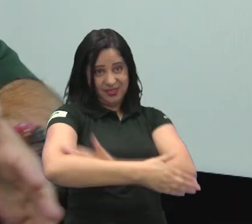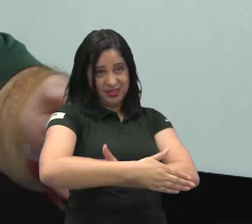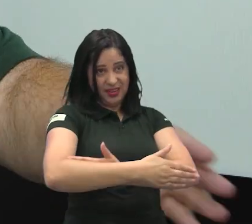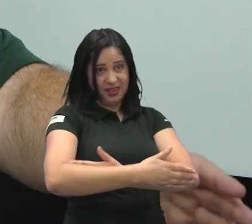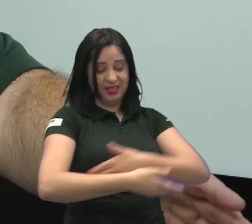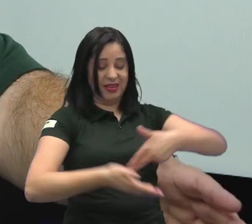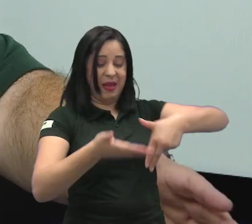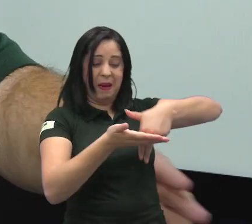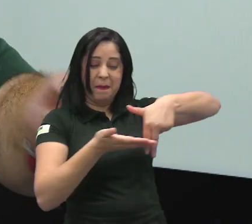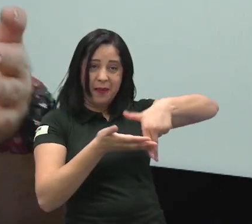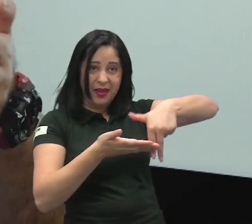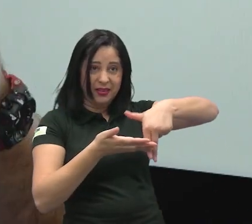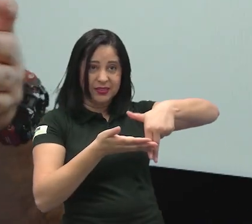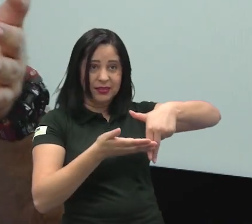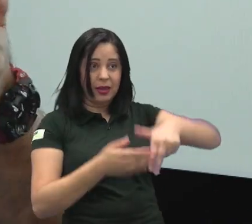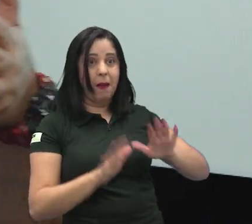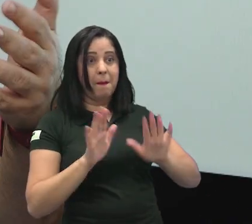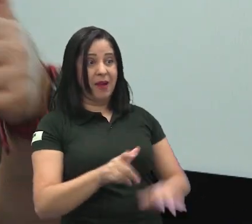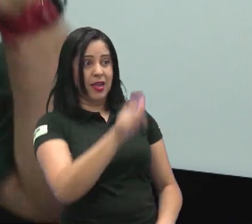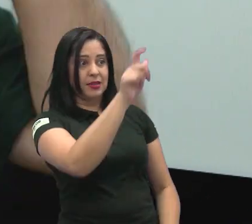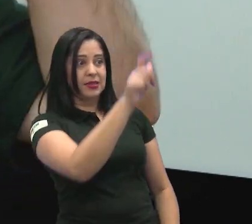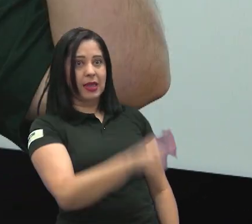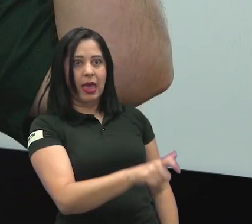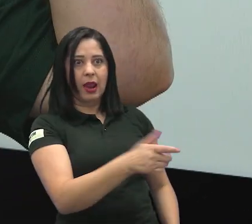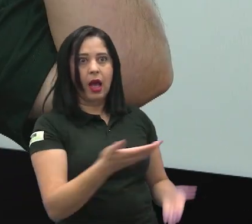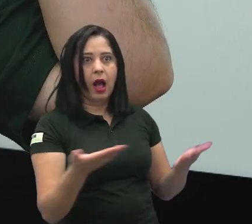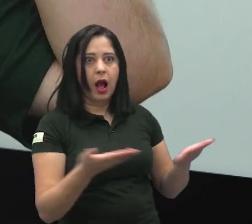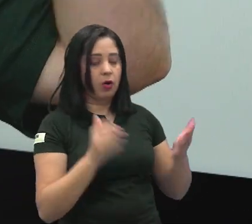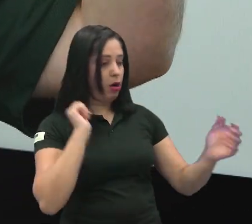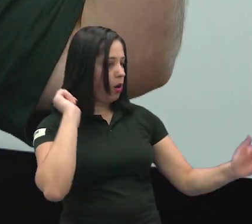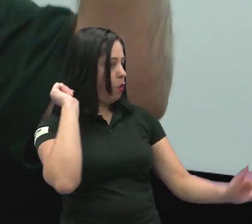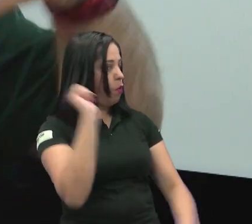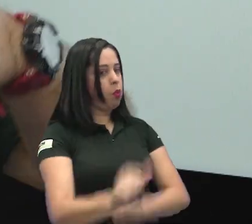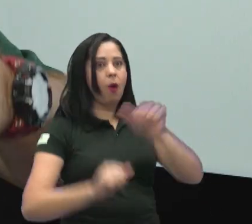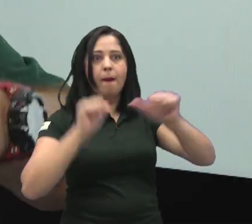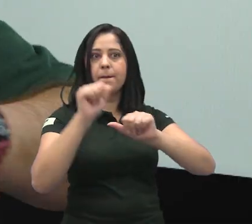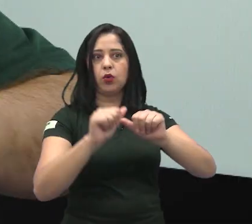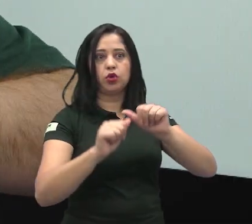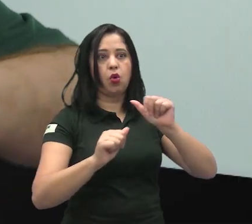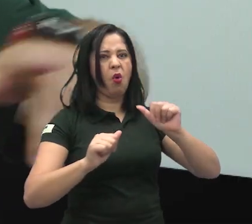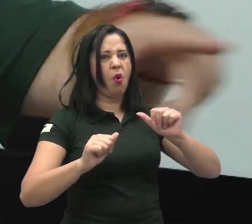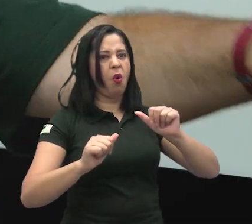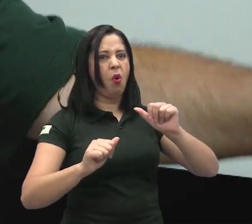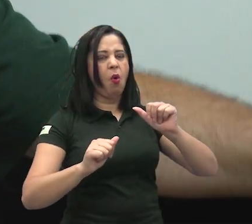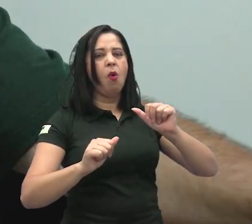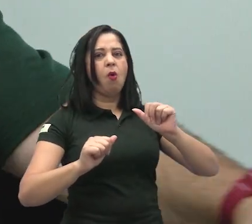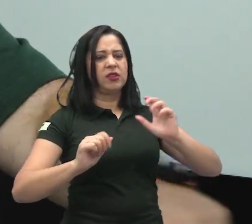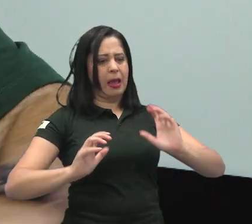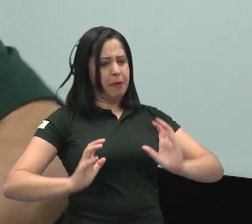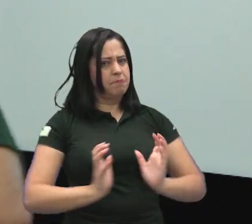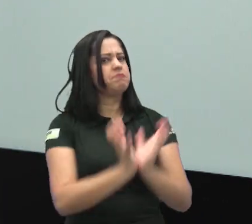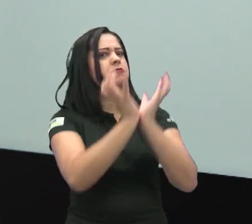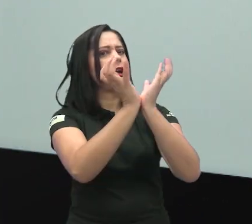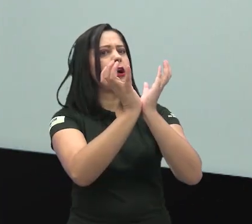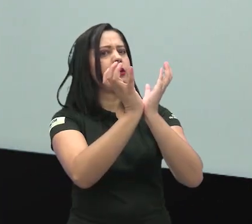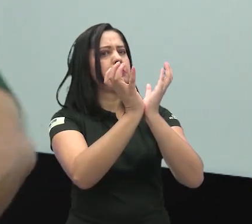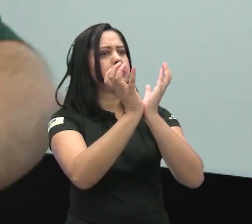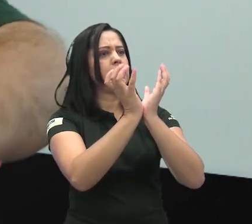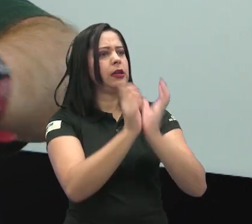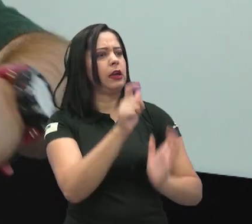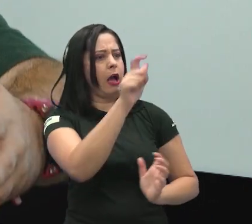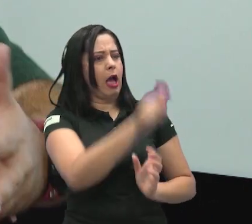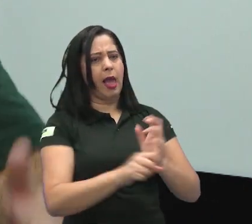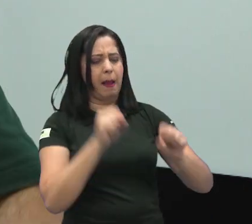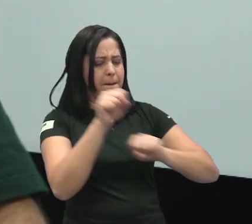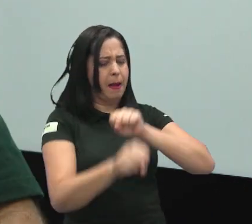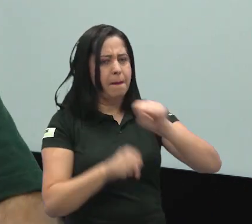dela de superação e hoje ela é multicampeã, campeã mundial de ciclismo, de salto em distância, ela usa prótese